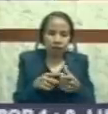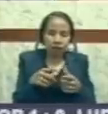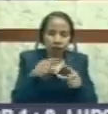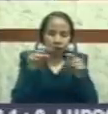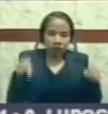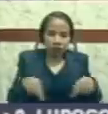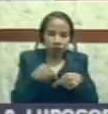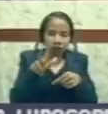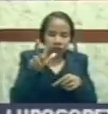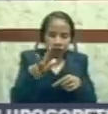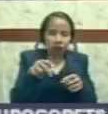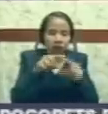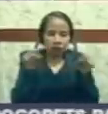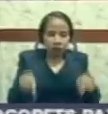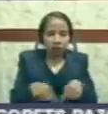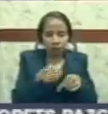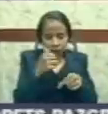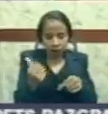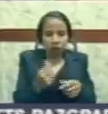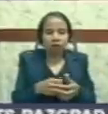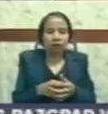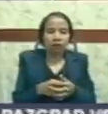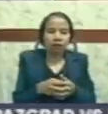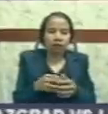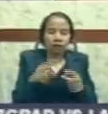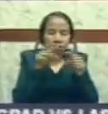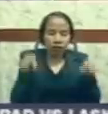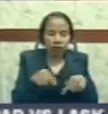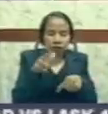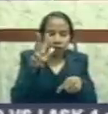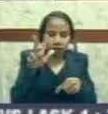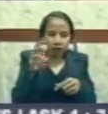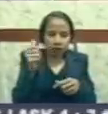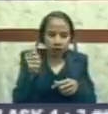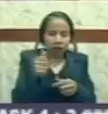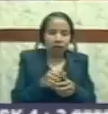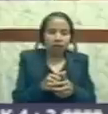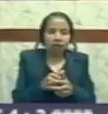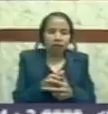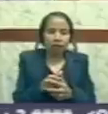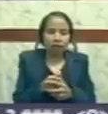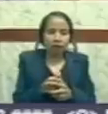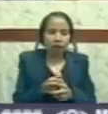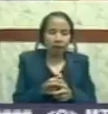a seguinte tabela. Tabela 3A, receitas e despesas globais dos serviços e fundos autônomos.